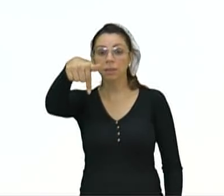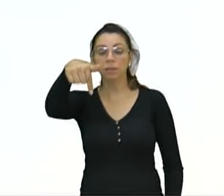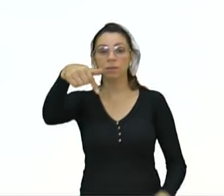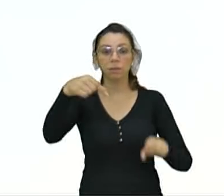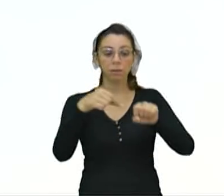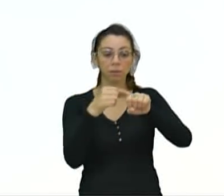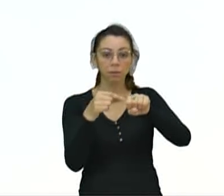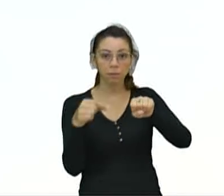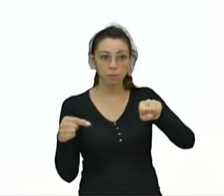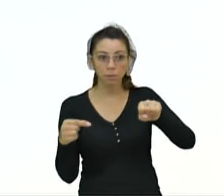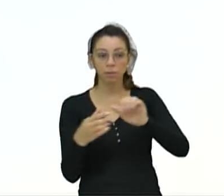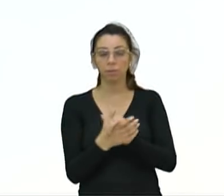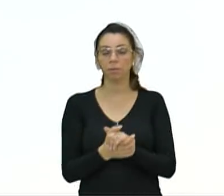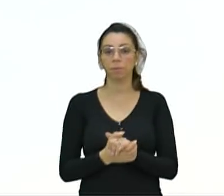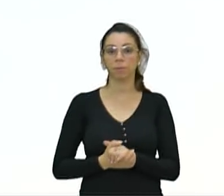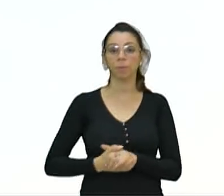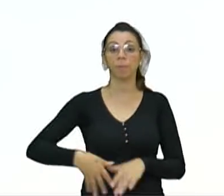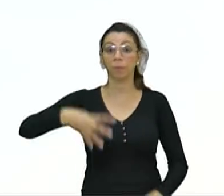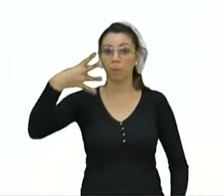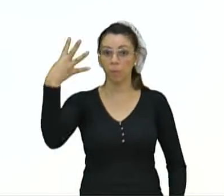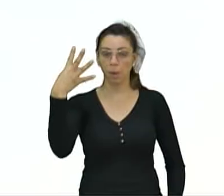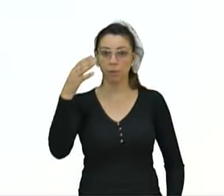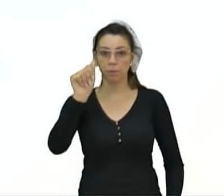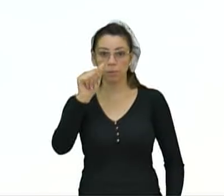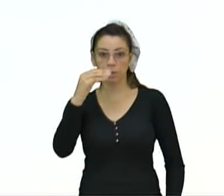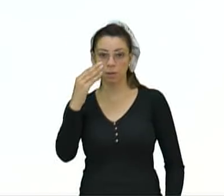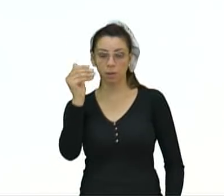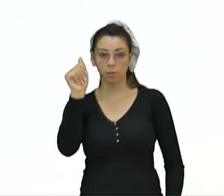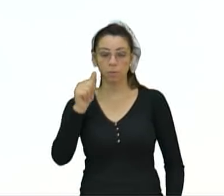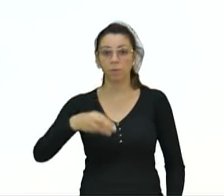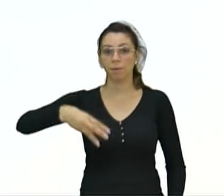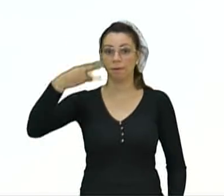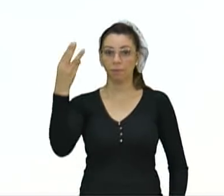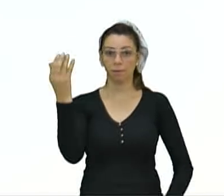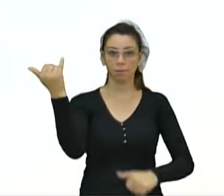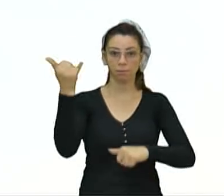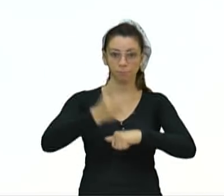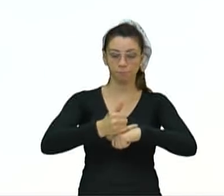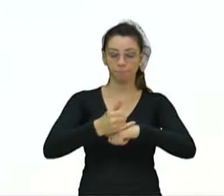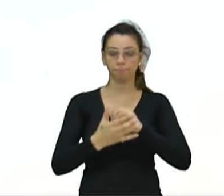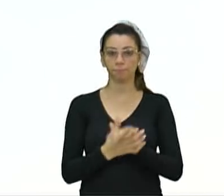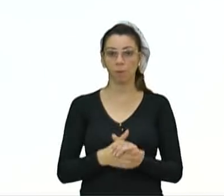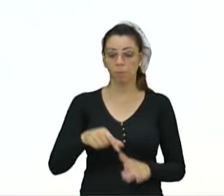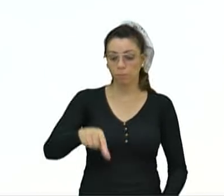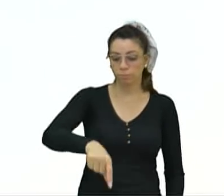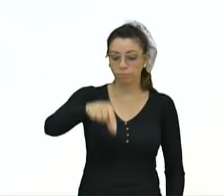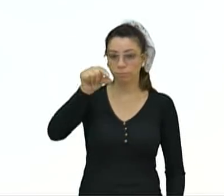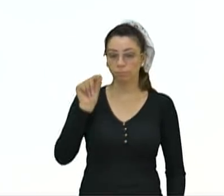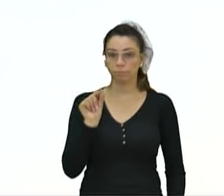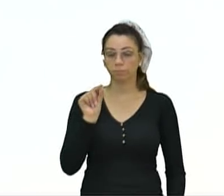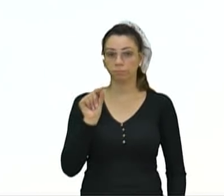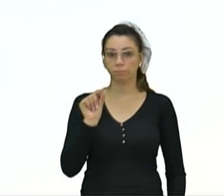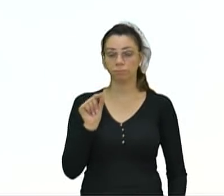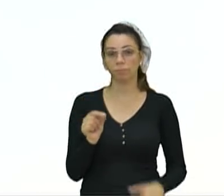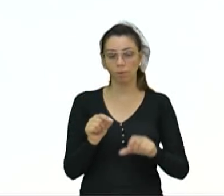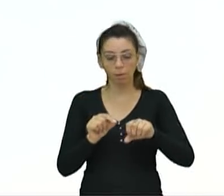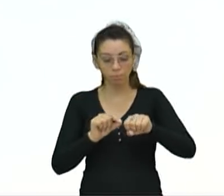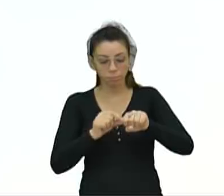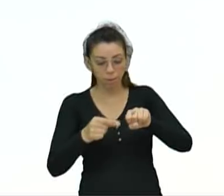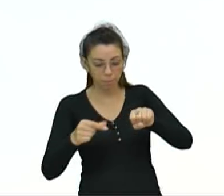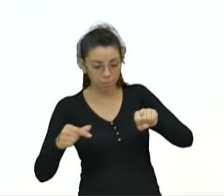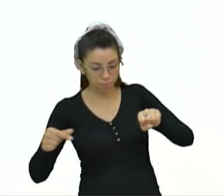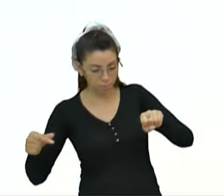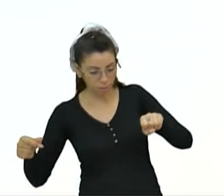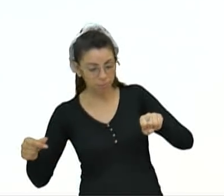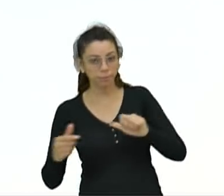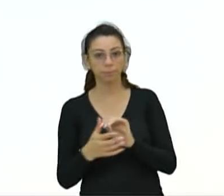de aço e 3 de ferro. Retira-se o acaso um parafuso da caixa. Registra-se o